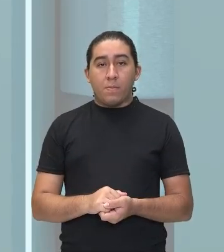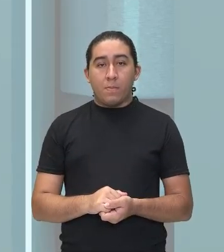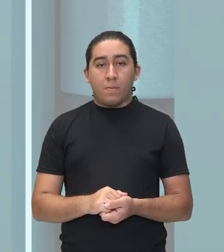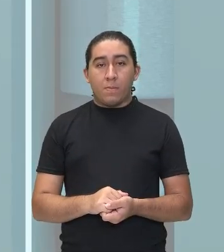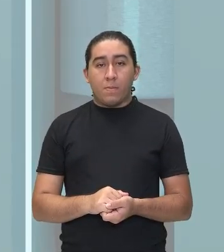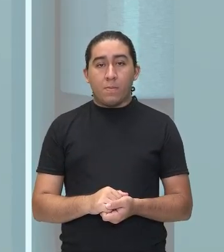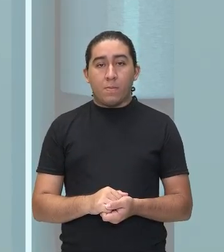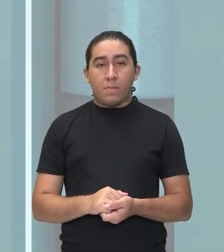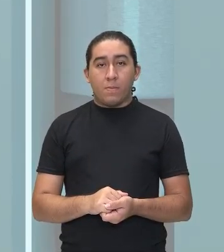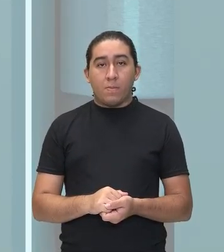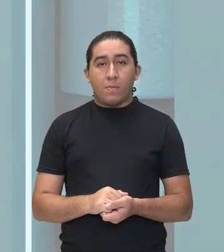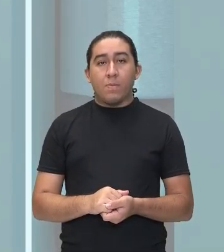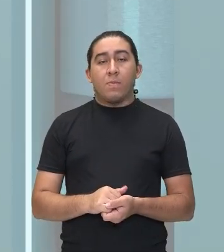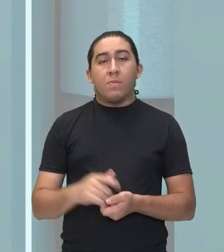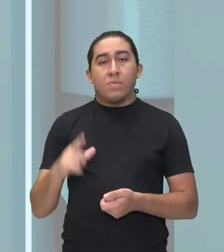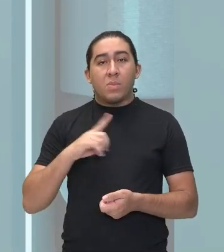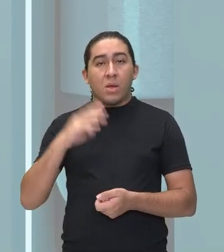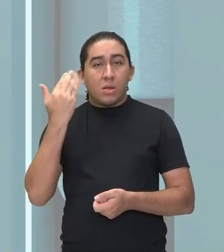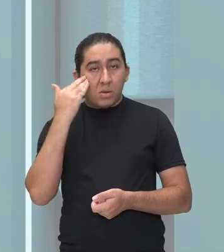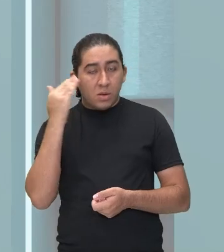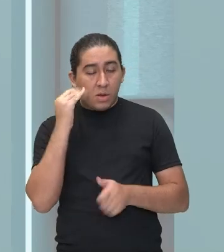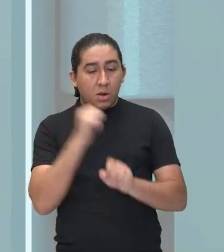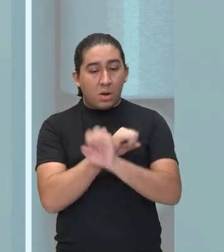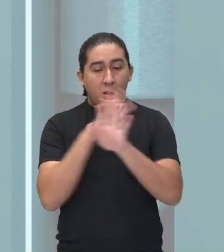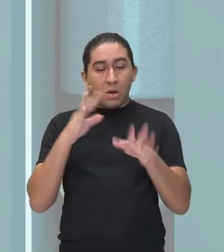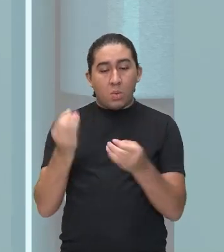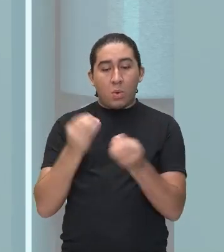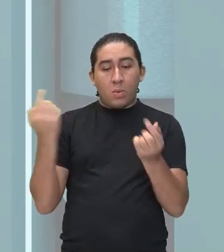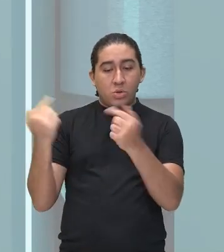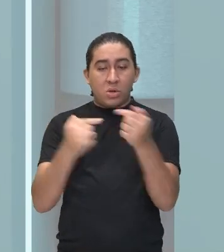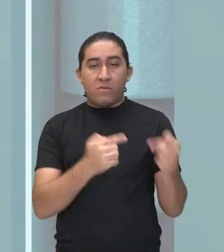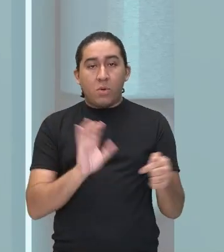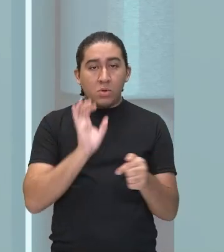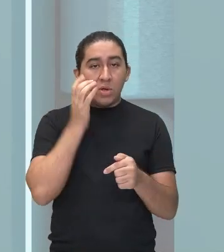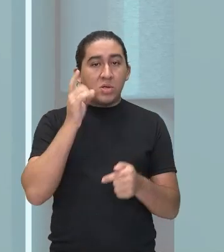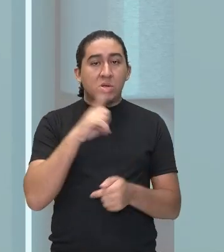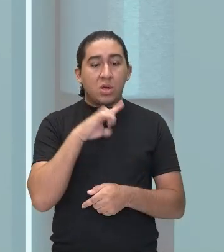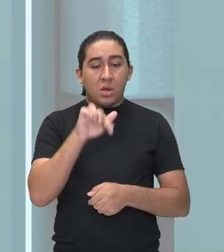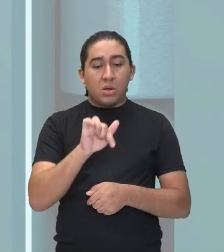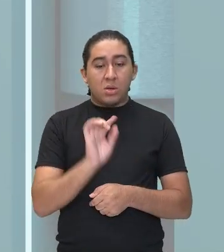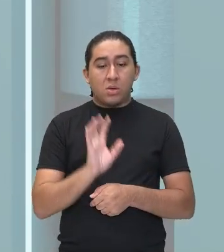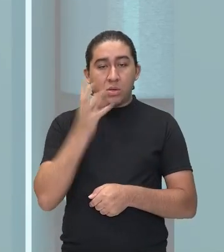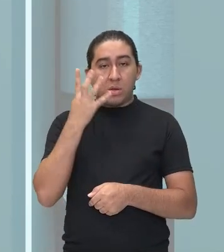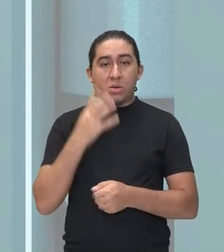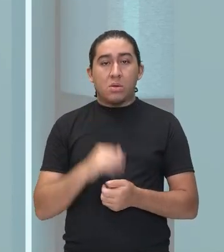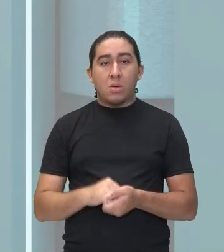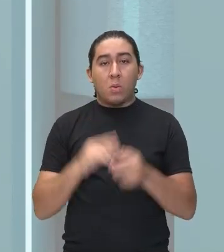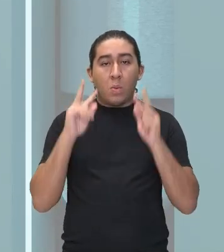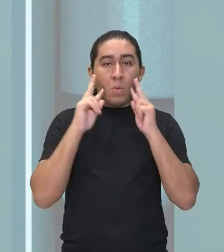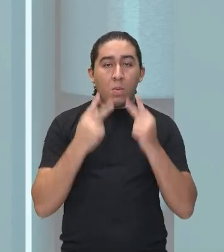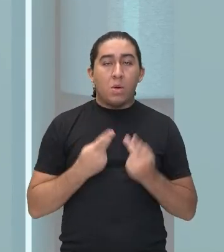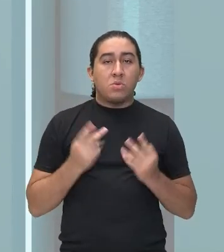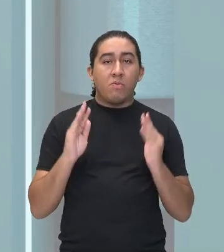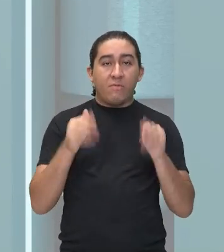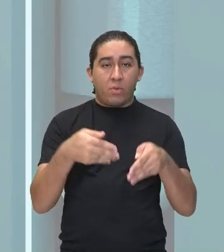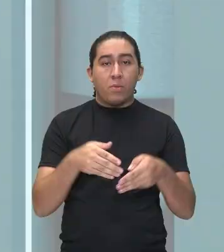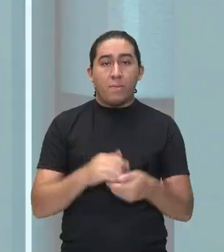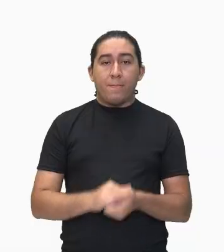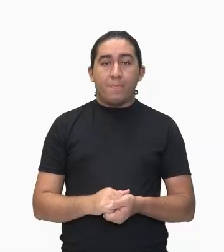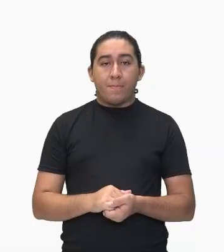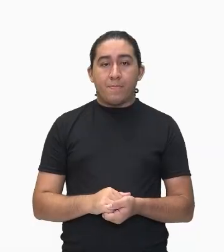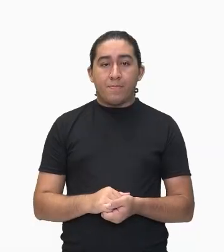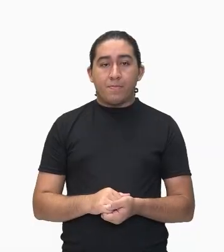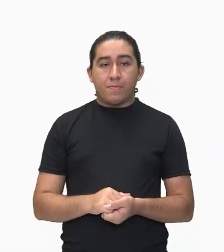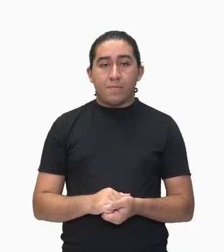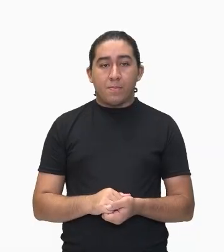necessário para ele enfrentar seus próprios desafios. Antropocentrismo. O homem está no centro de todas as coisas,